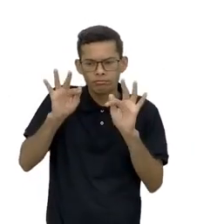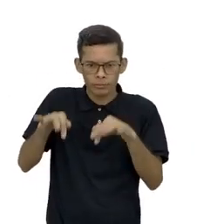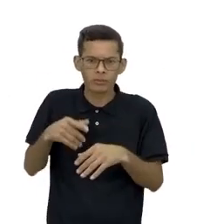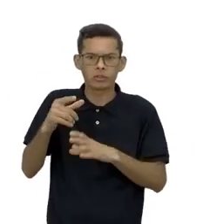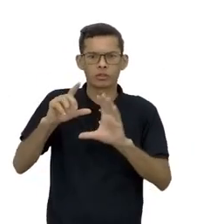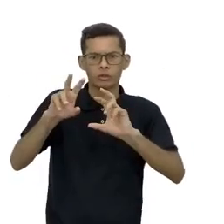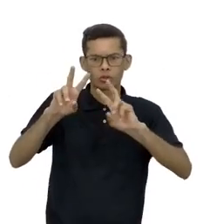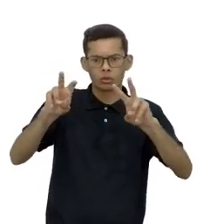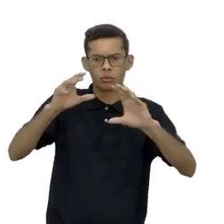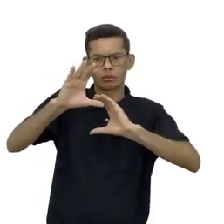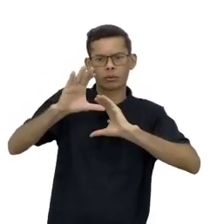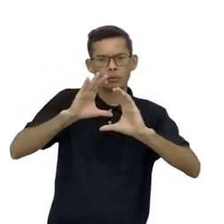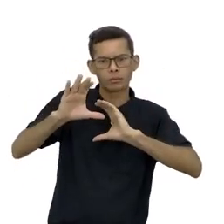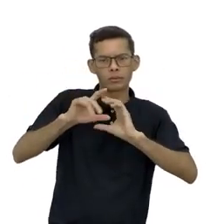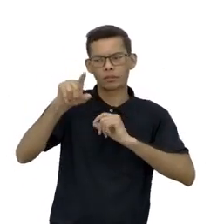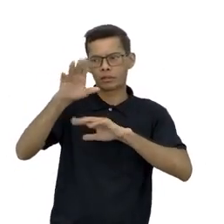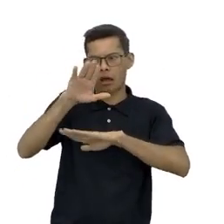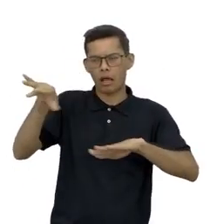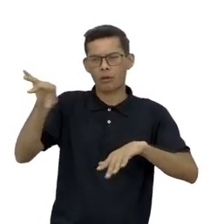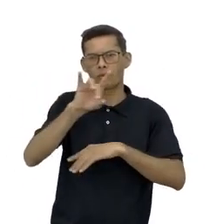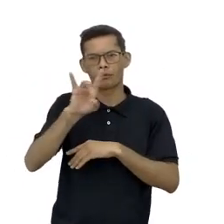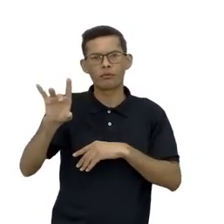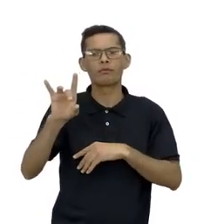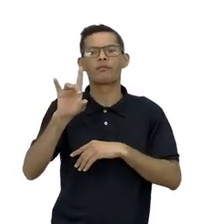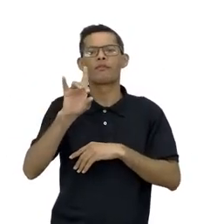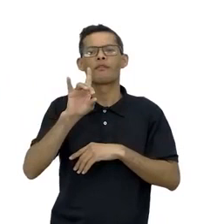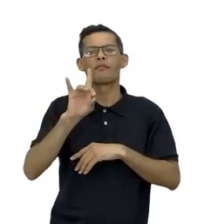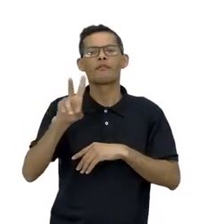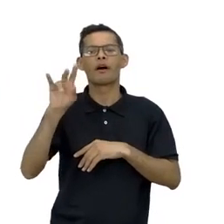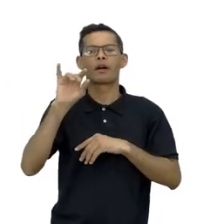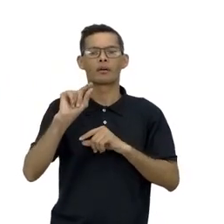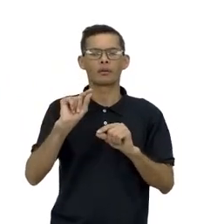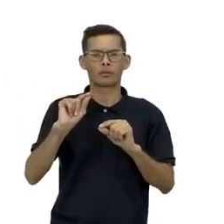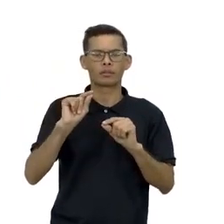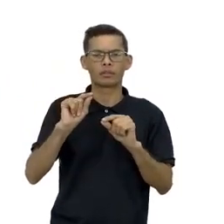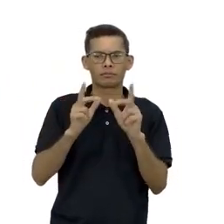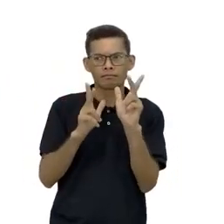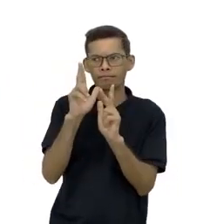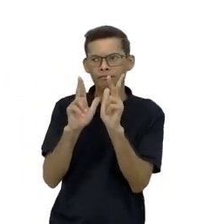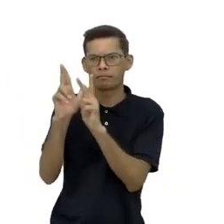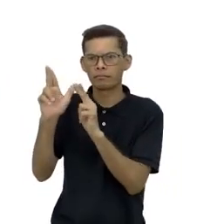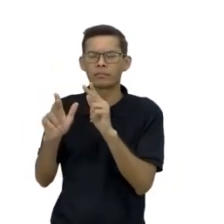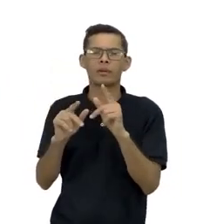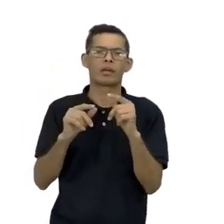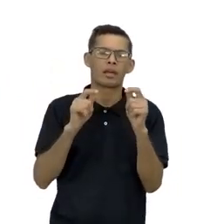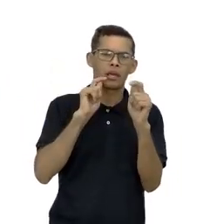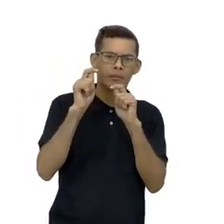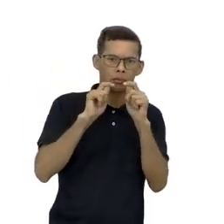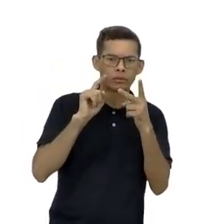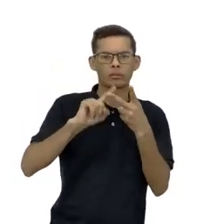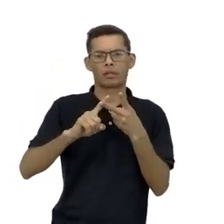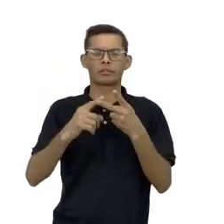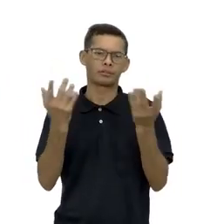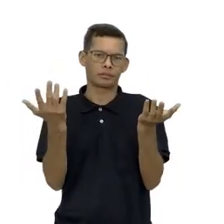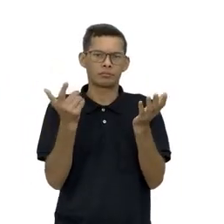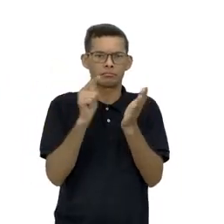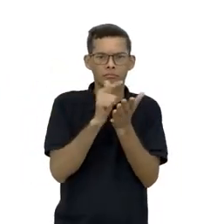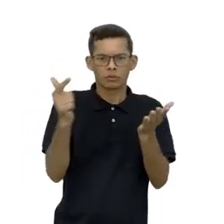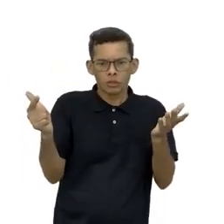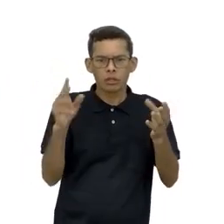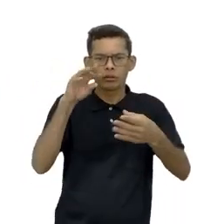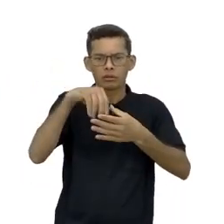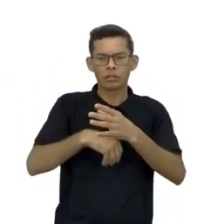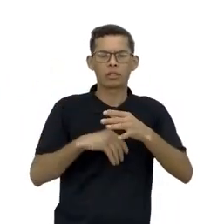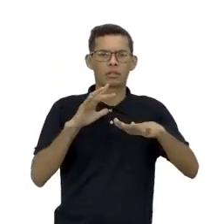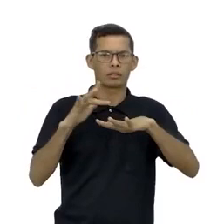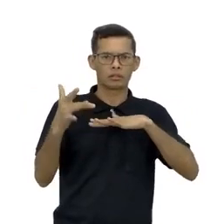os estudantes irão produzir e publicar reportagens no jornal, ou no site, ou nas redes sociais da escola.